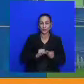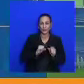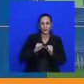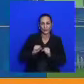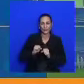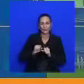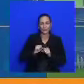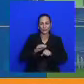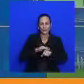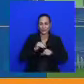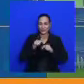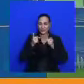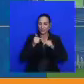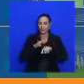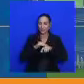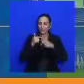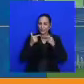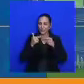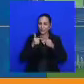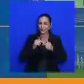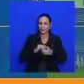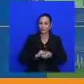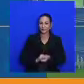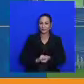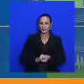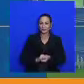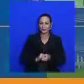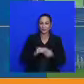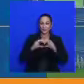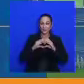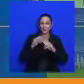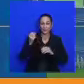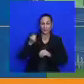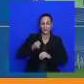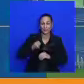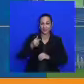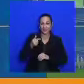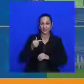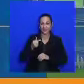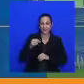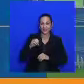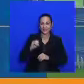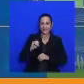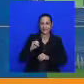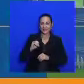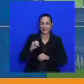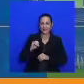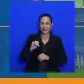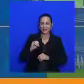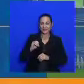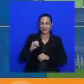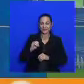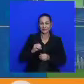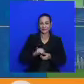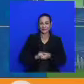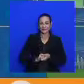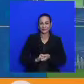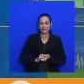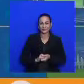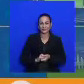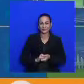Pode chamar que a sorte vem. Vem sorte, vem sorte. Bola branca, número 70. Branca,